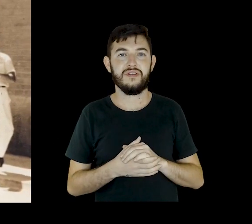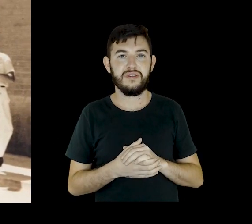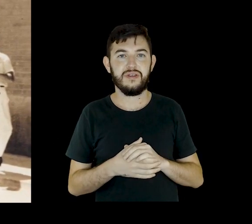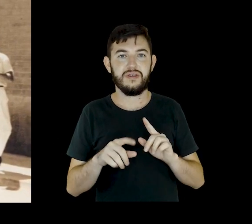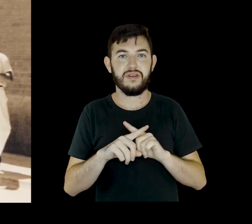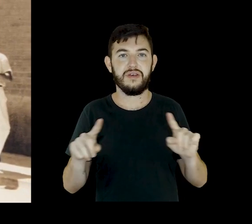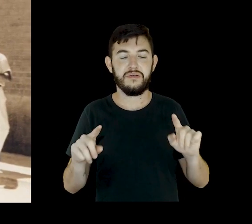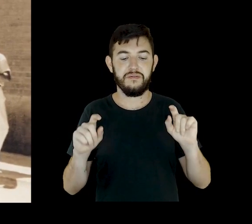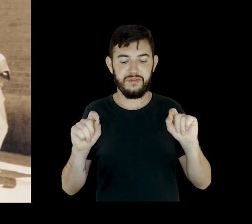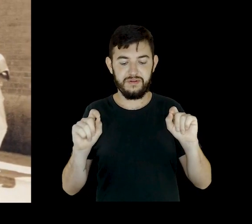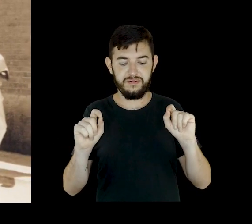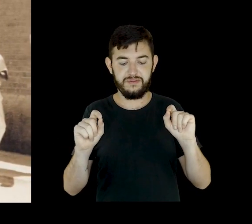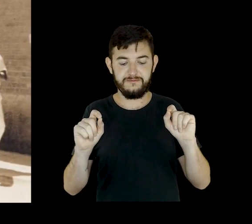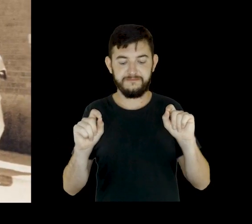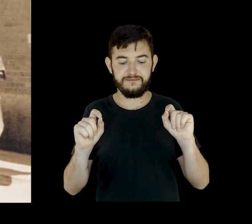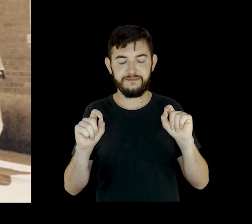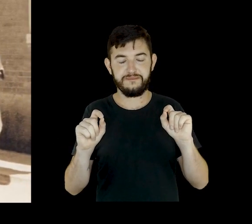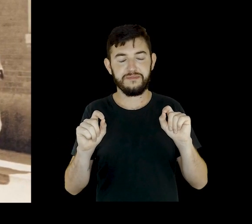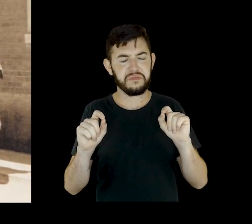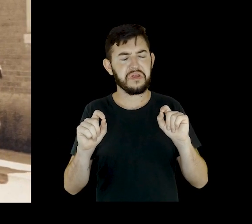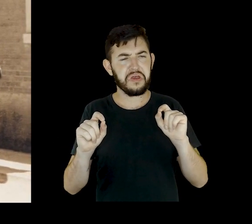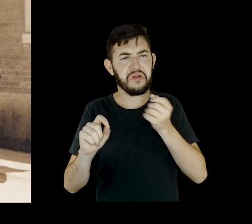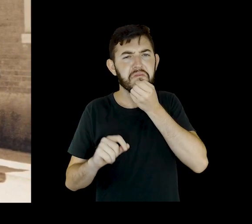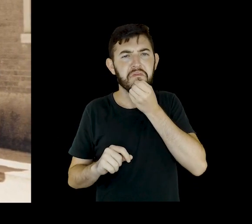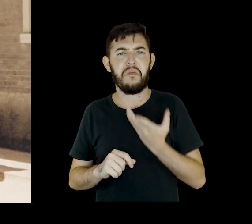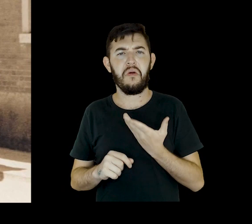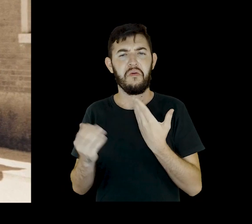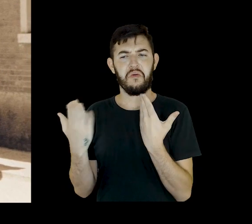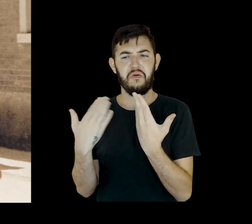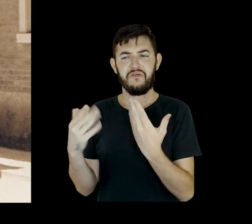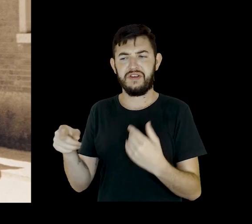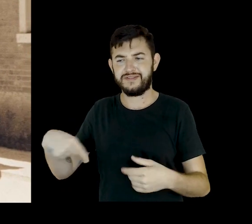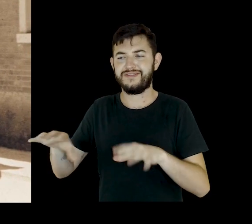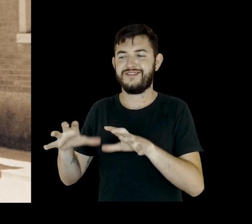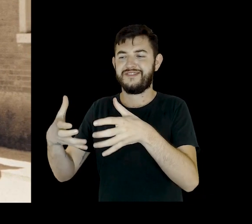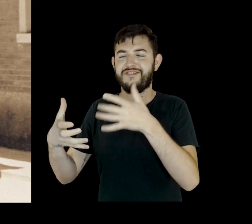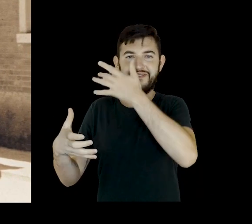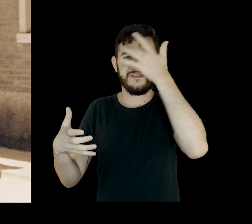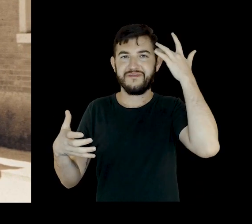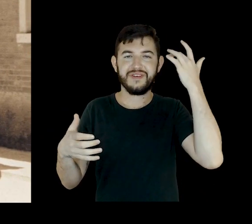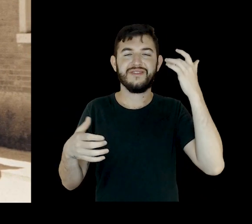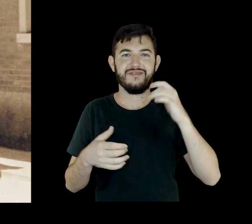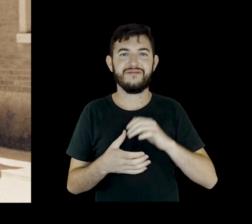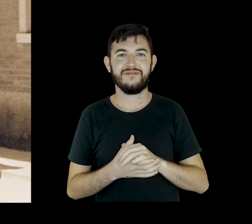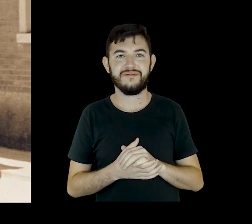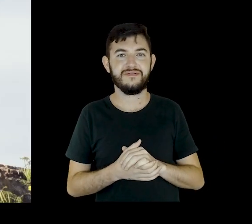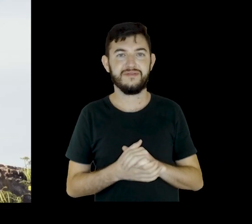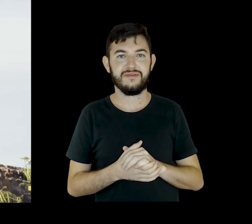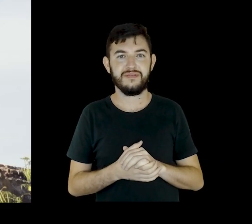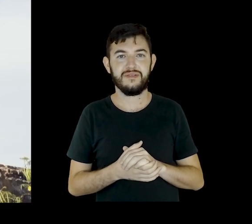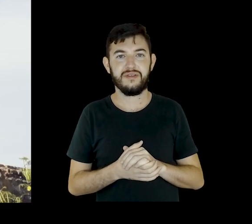era espertão daquele jeito, né? Era bom de conversar com ele, mas ele embrulhava meio mundo,